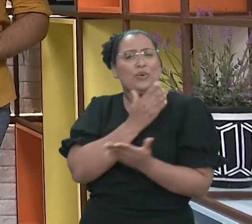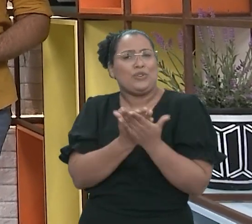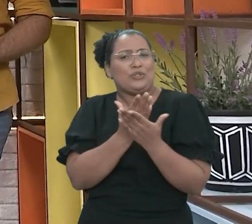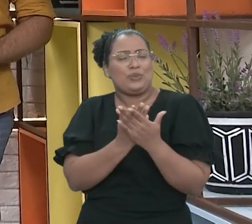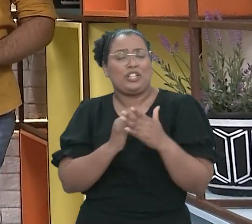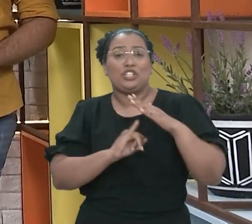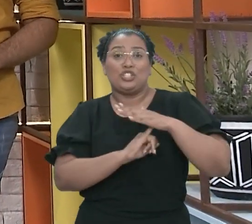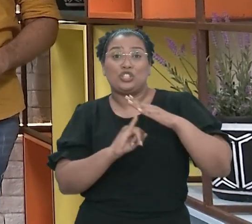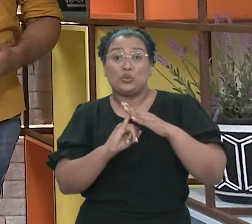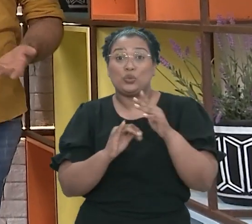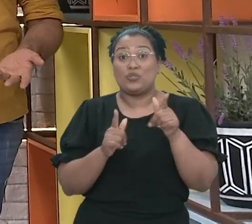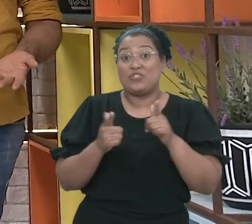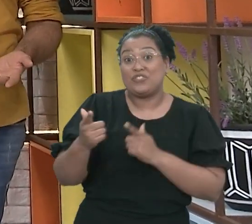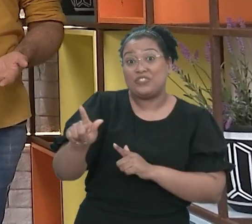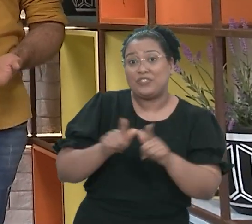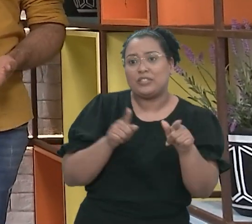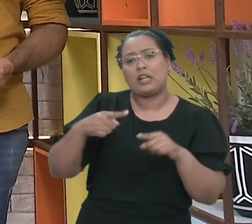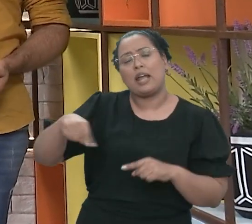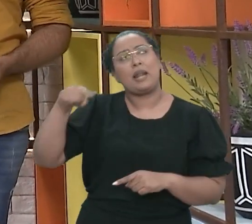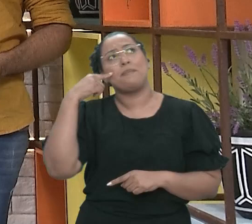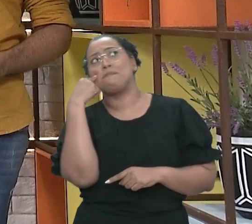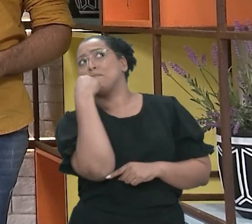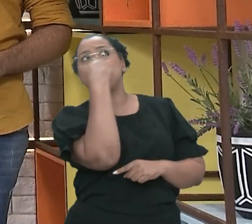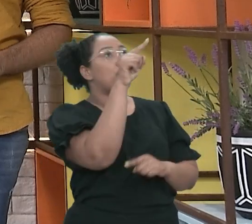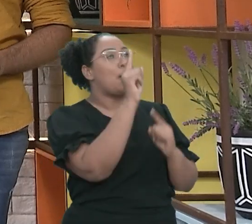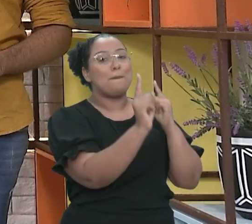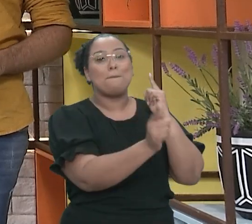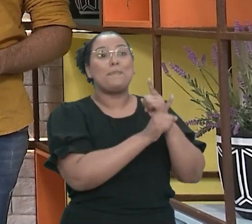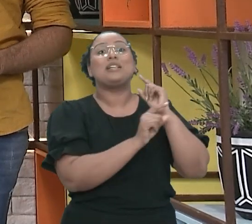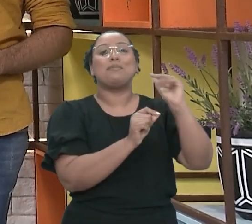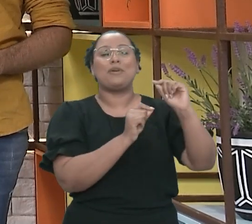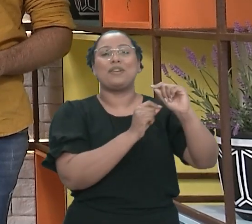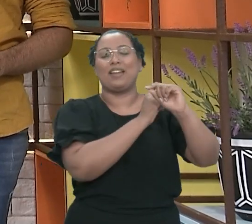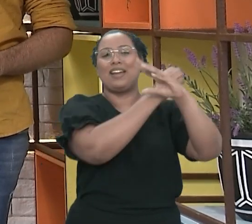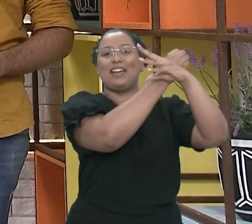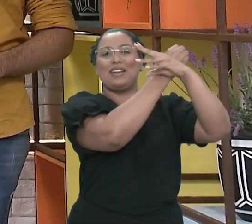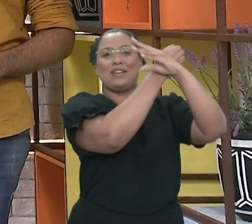de Física da UFG, capturou imagens do cometa C2